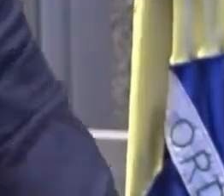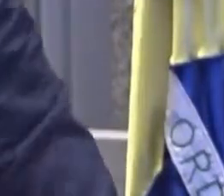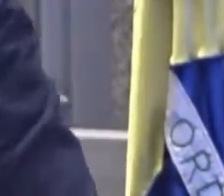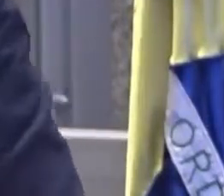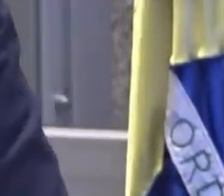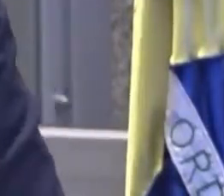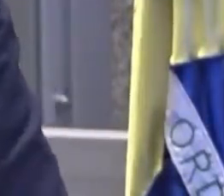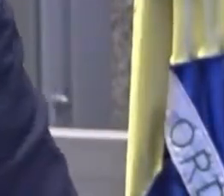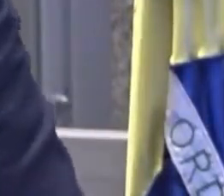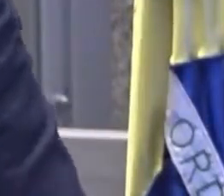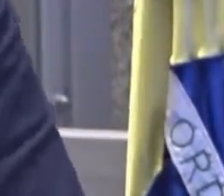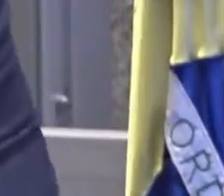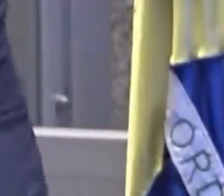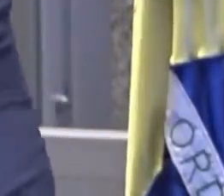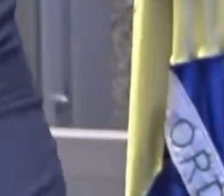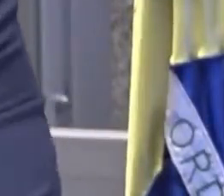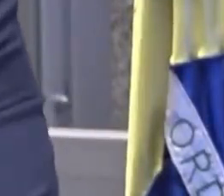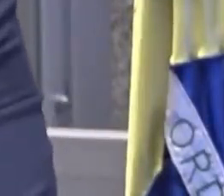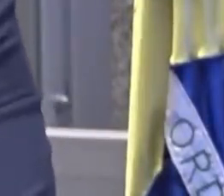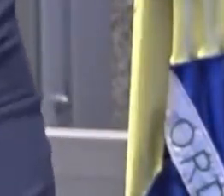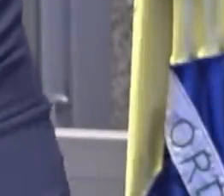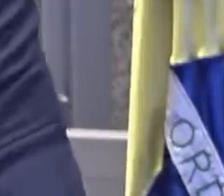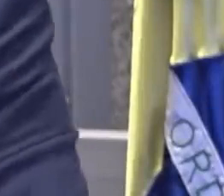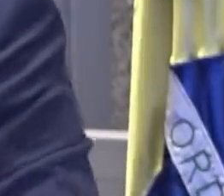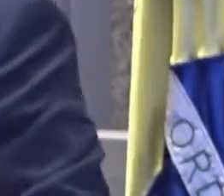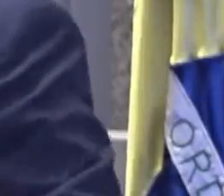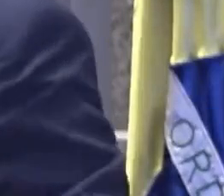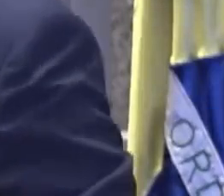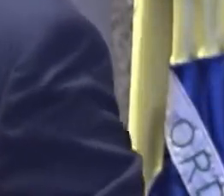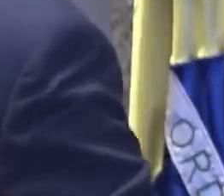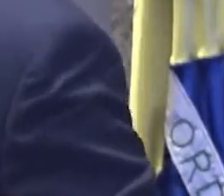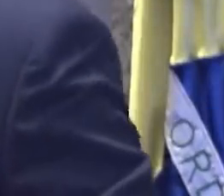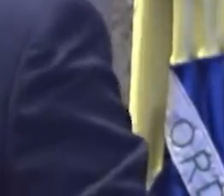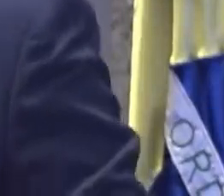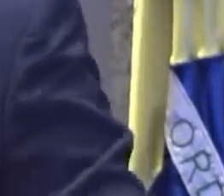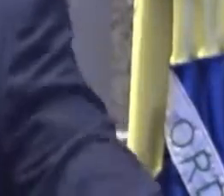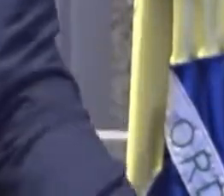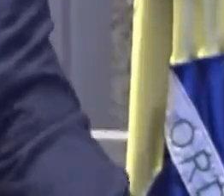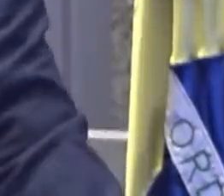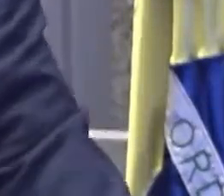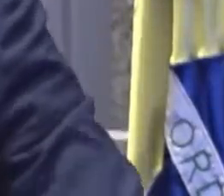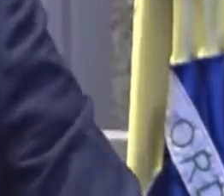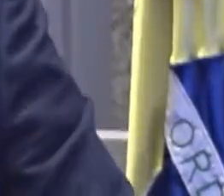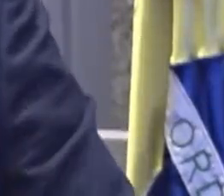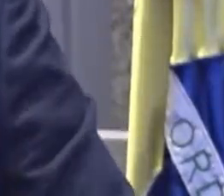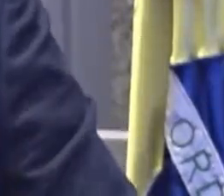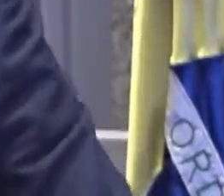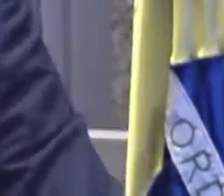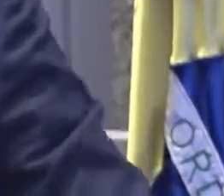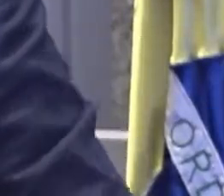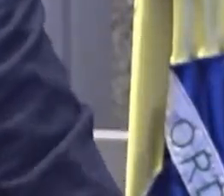pode trabalhar nessa política do cobertor curto tira ali bota ali falta ali então a situação é complicada Não é a primeira vez que tentam fazer esse